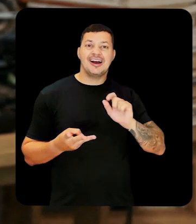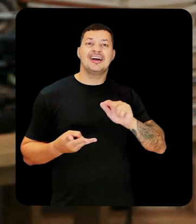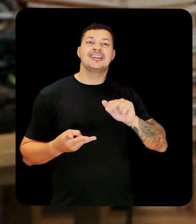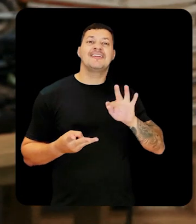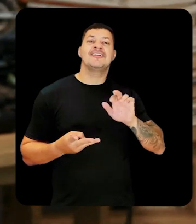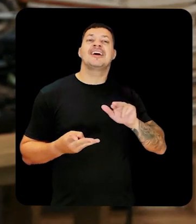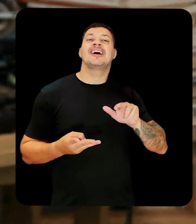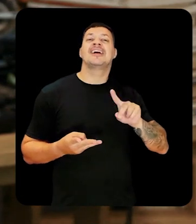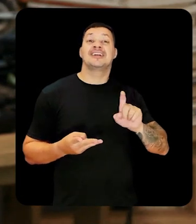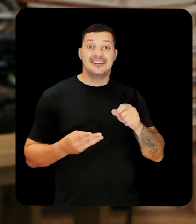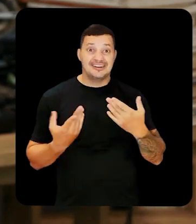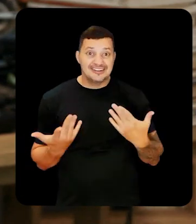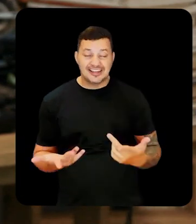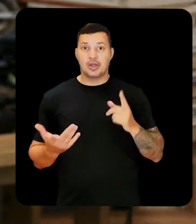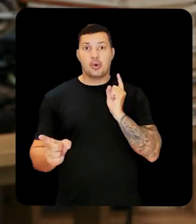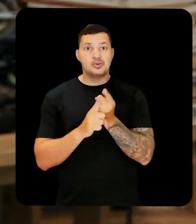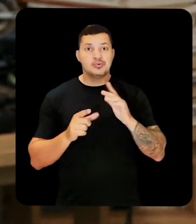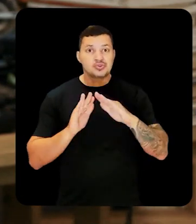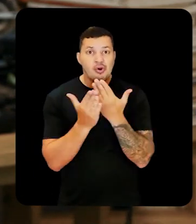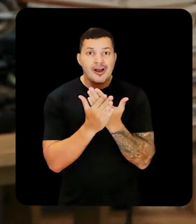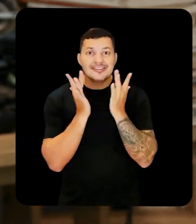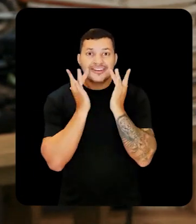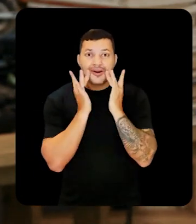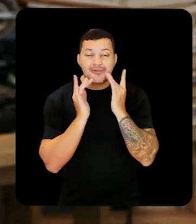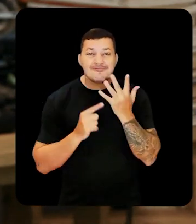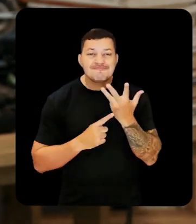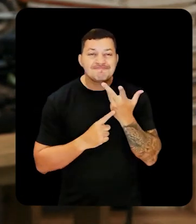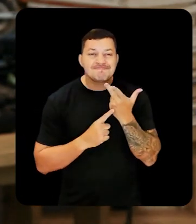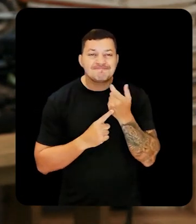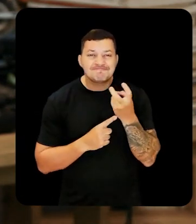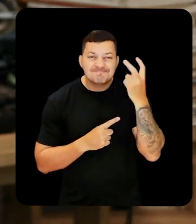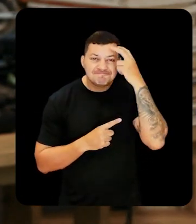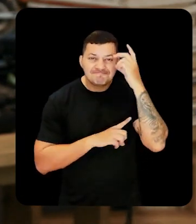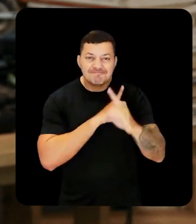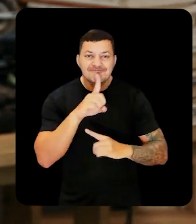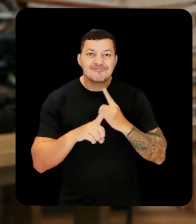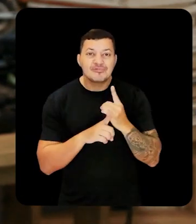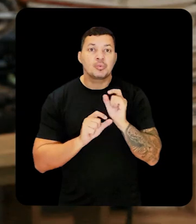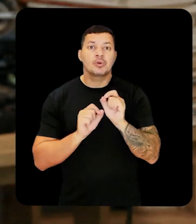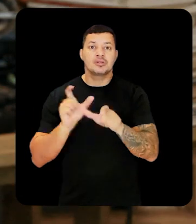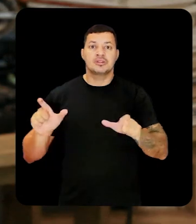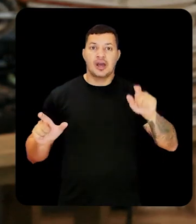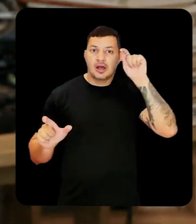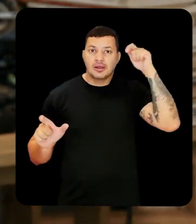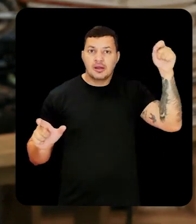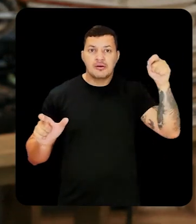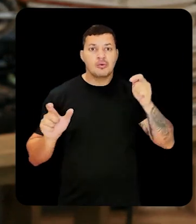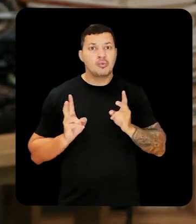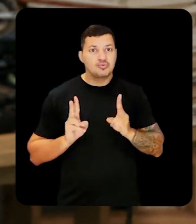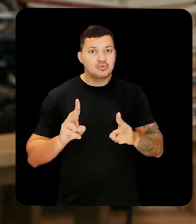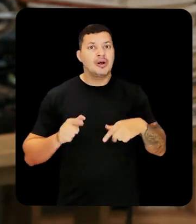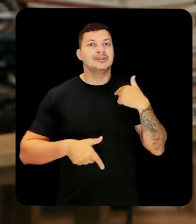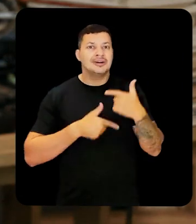faz um trabalho enquanto escola de teatro para poder fomentar arte e produção, é para que esses atores saiam dali